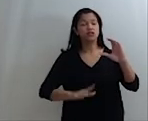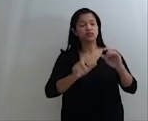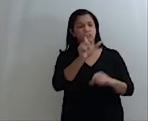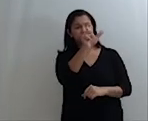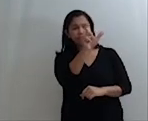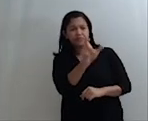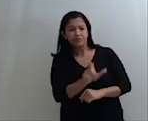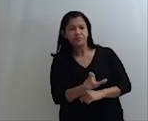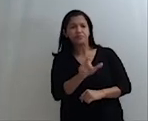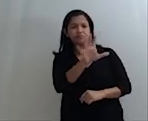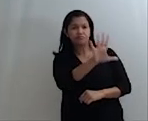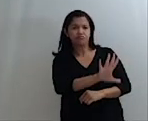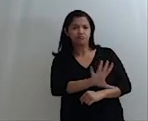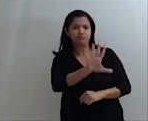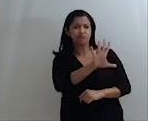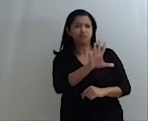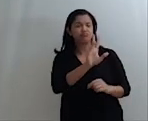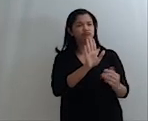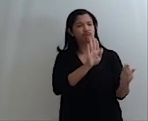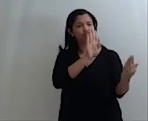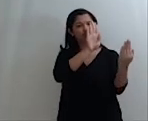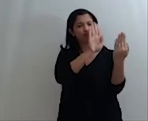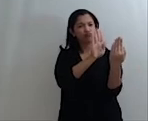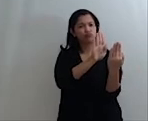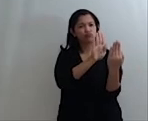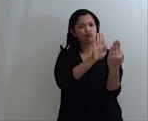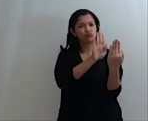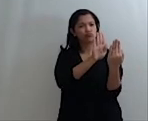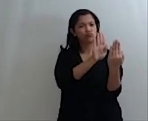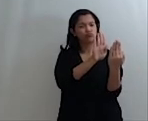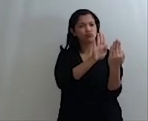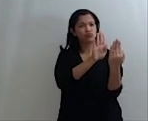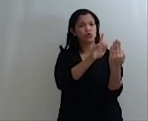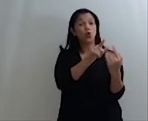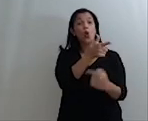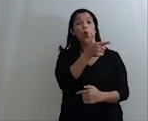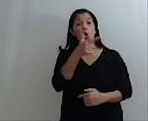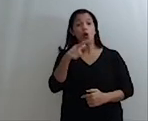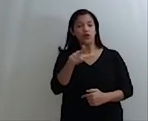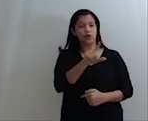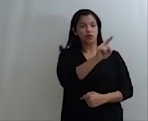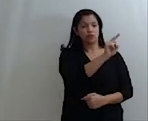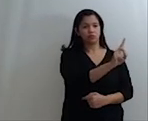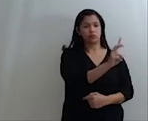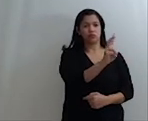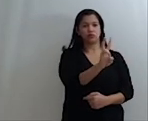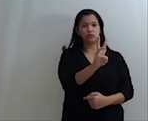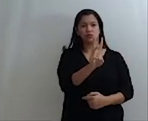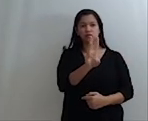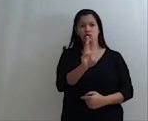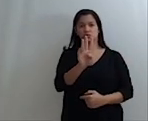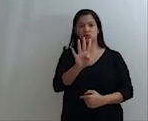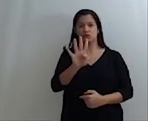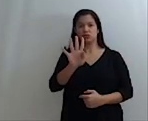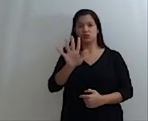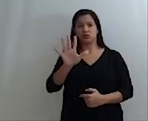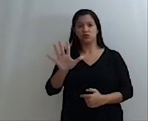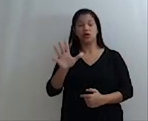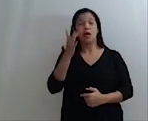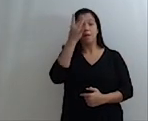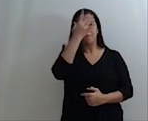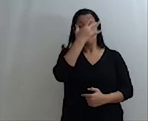e depois é colocada a pessoa a ser reconhecida ao lado de outras sempre que possível semelhantes a